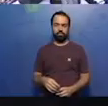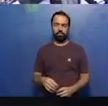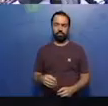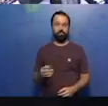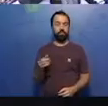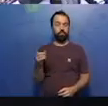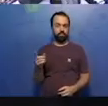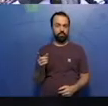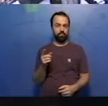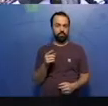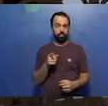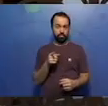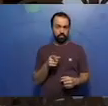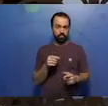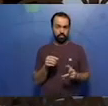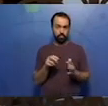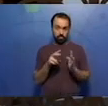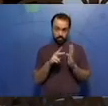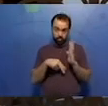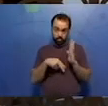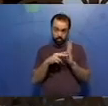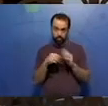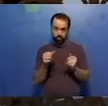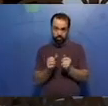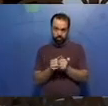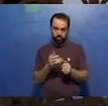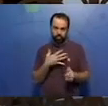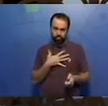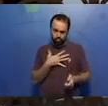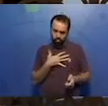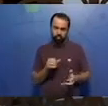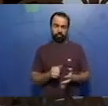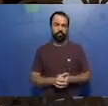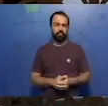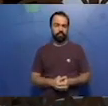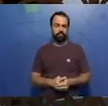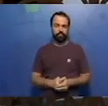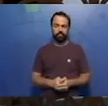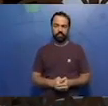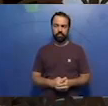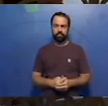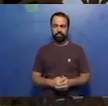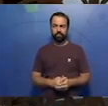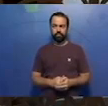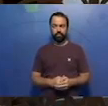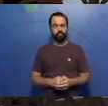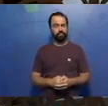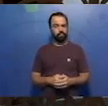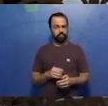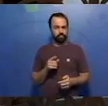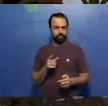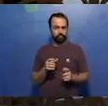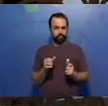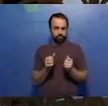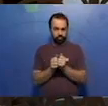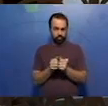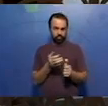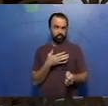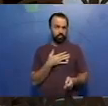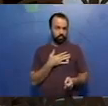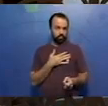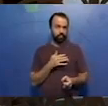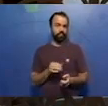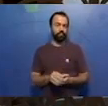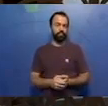a leitura. É uma aula de matemática com bastante leitura e vocês precisarão acompanhar para aprender